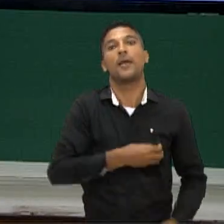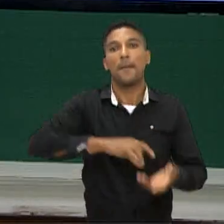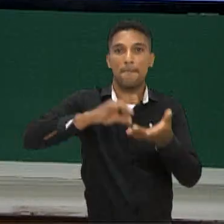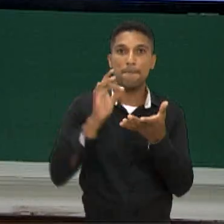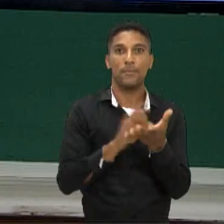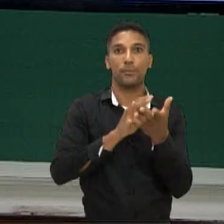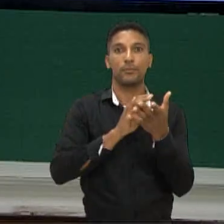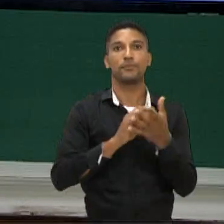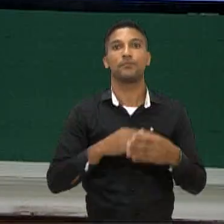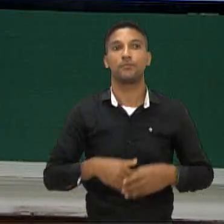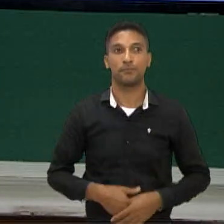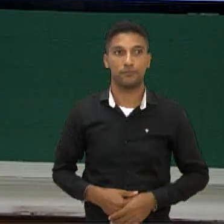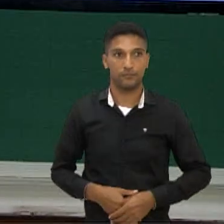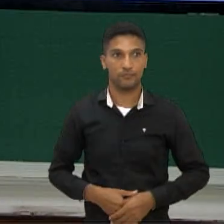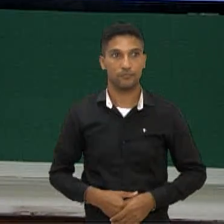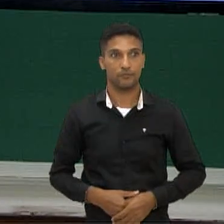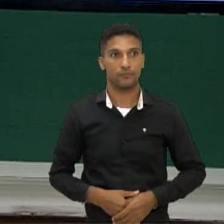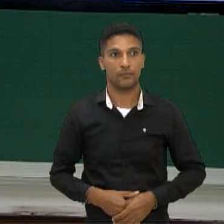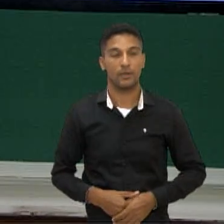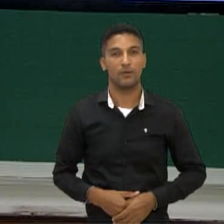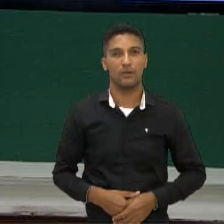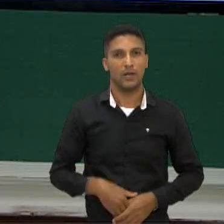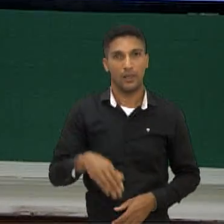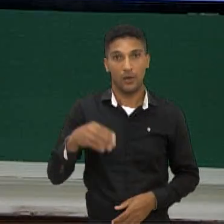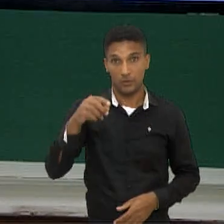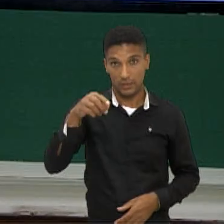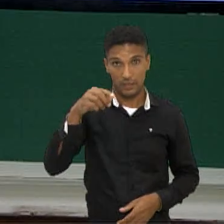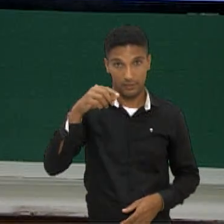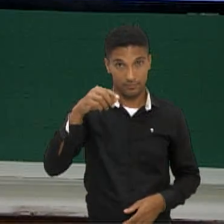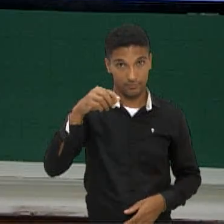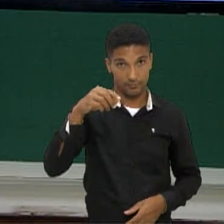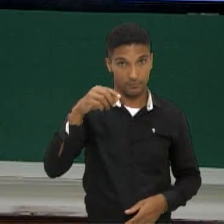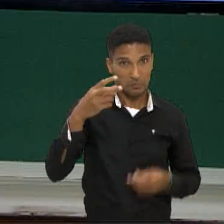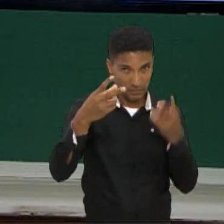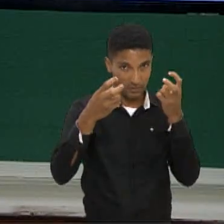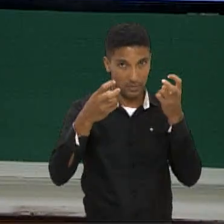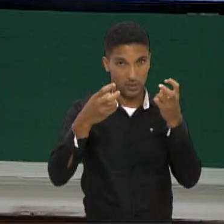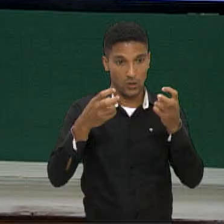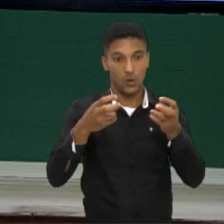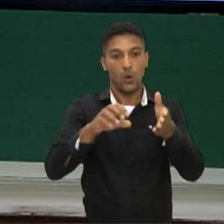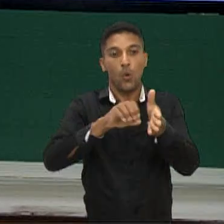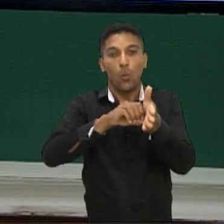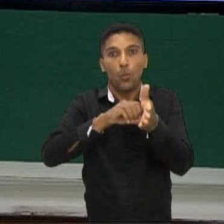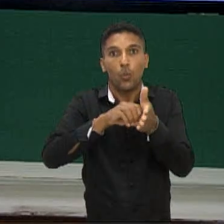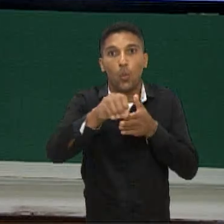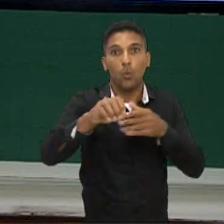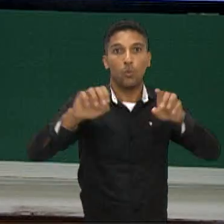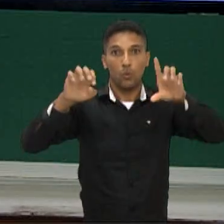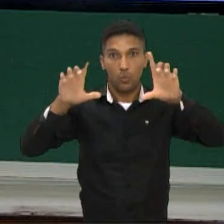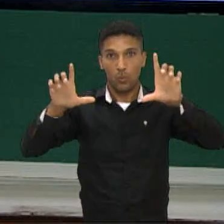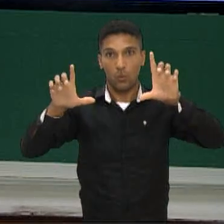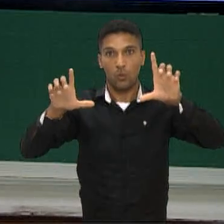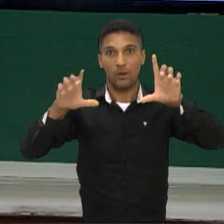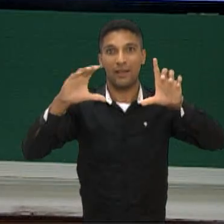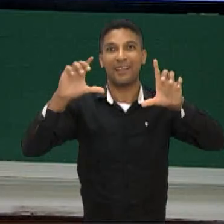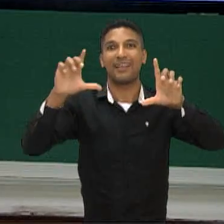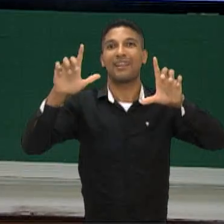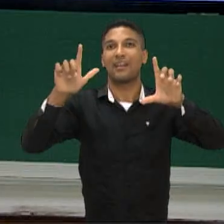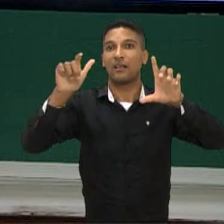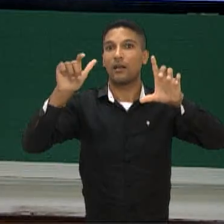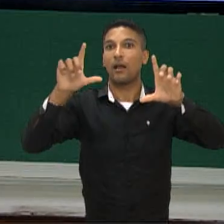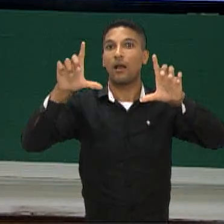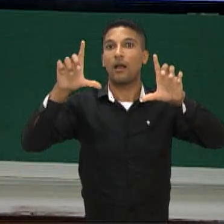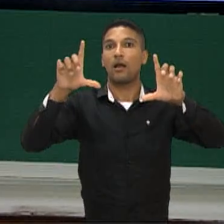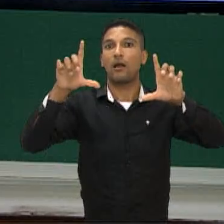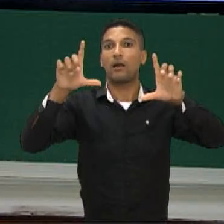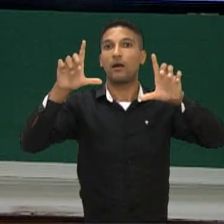Google Classroom é o principal canal de ligação e de comunicação entre você e o seu professor de sala de